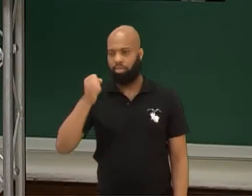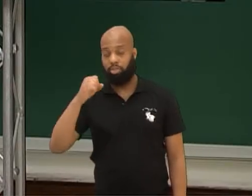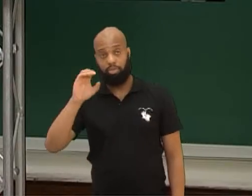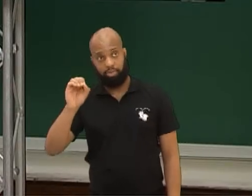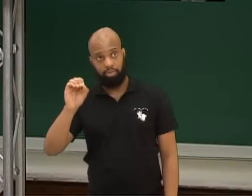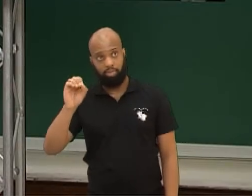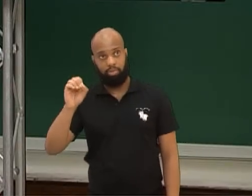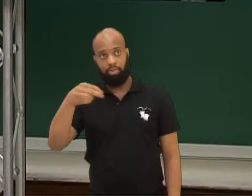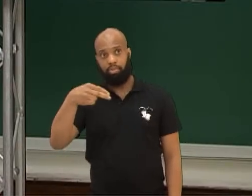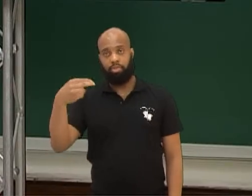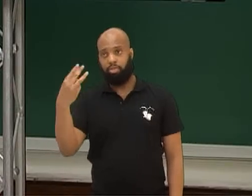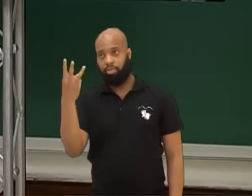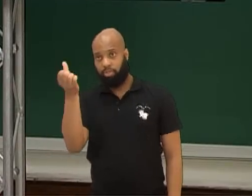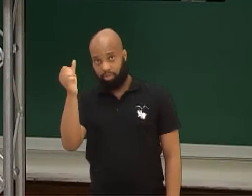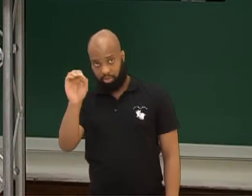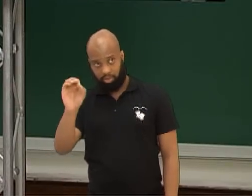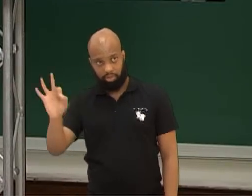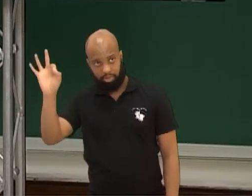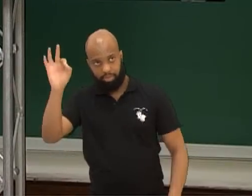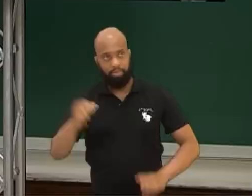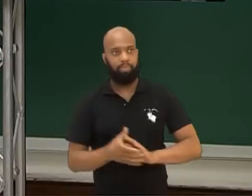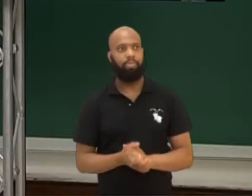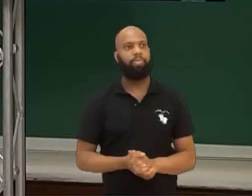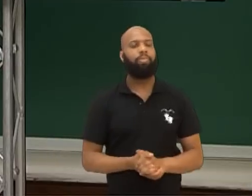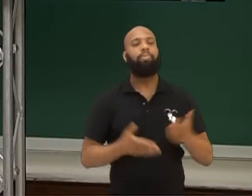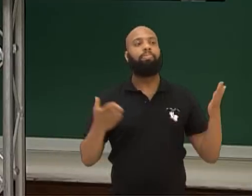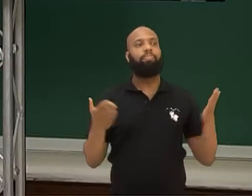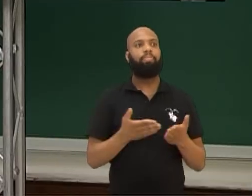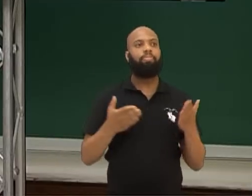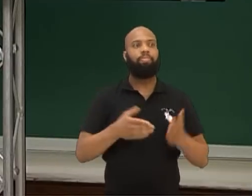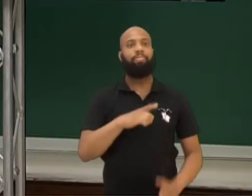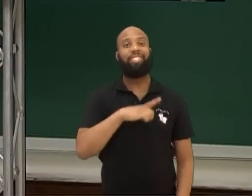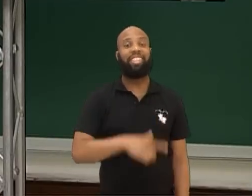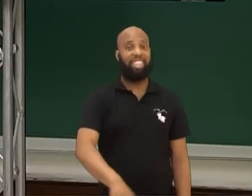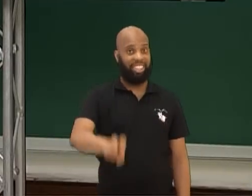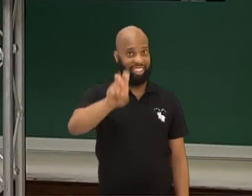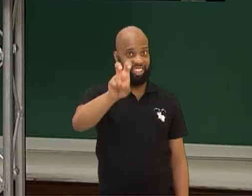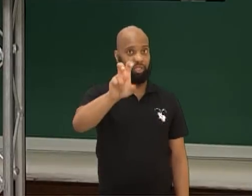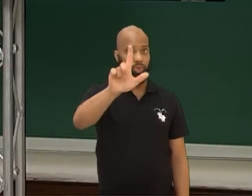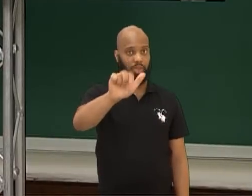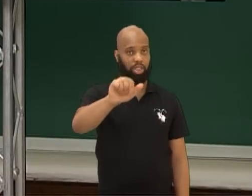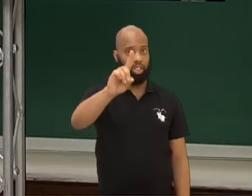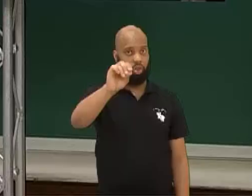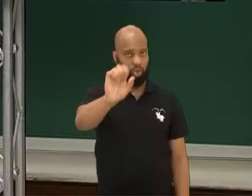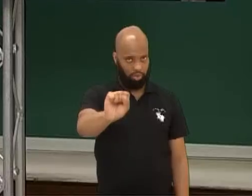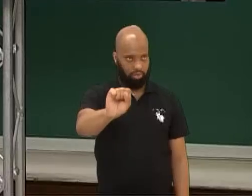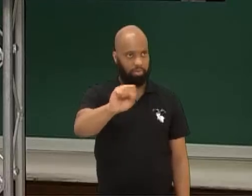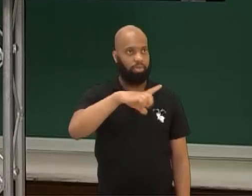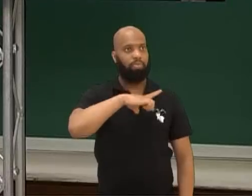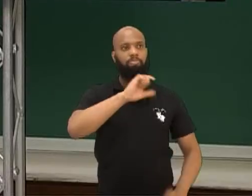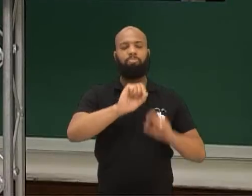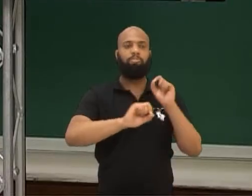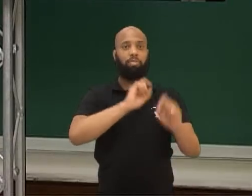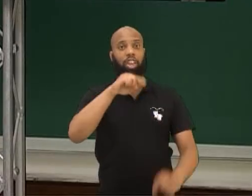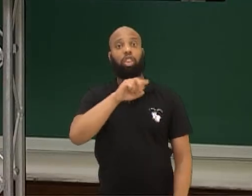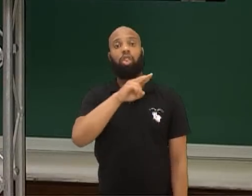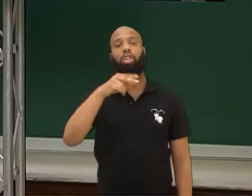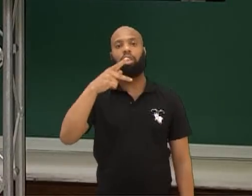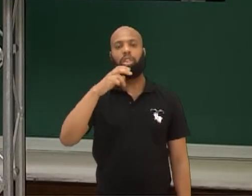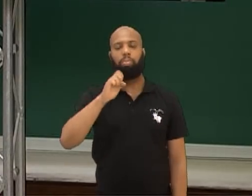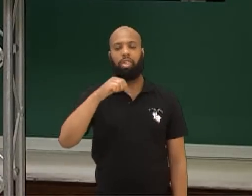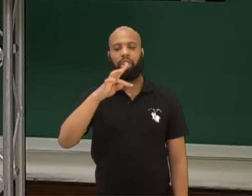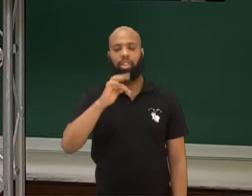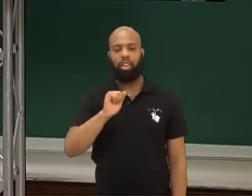180, 360 graus. Pentágono, nós já estudamos também. Então, ó, o que é um pentágono regular? É